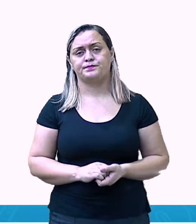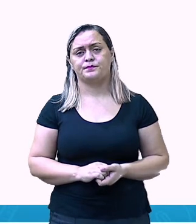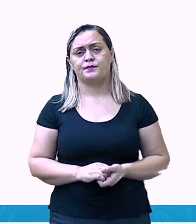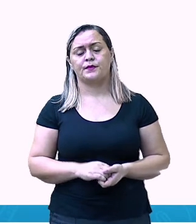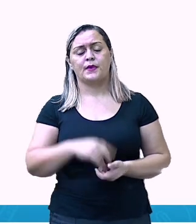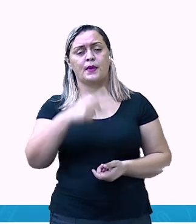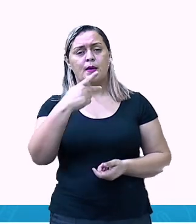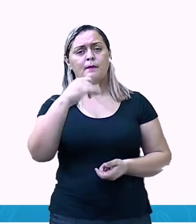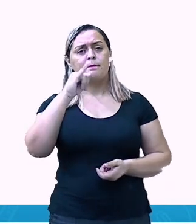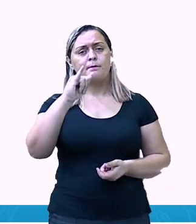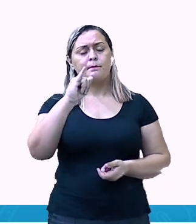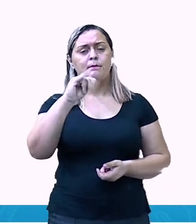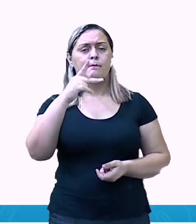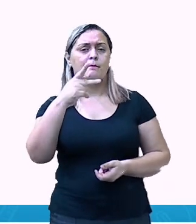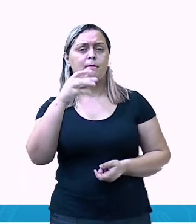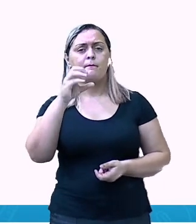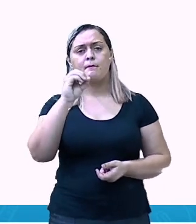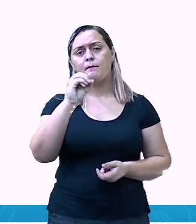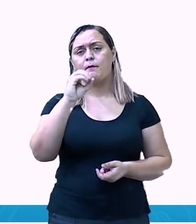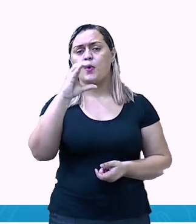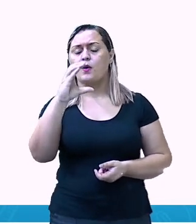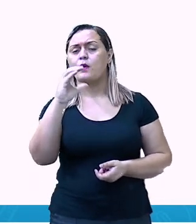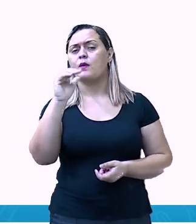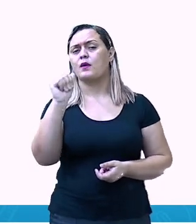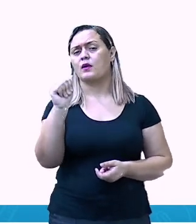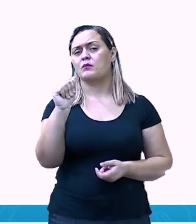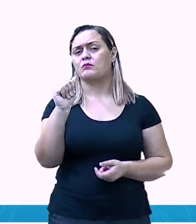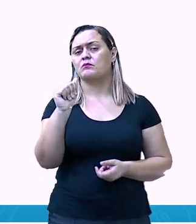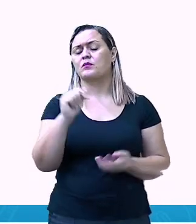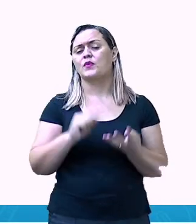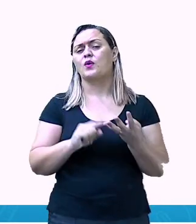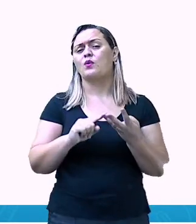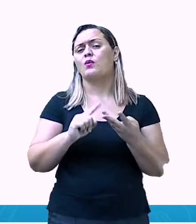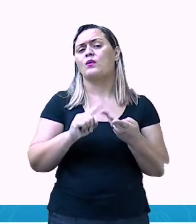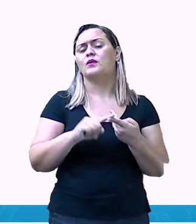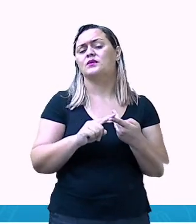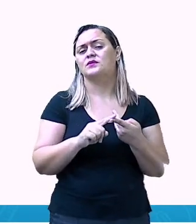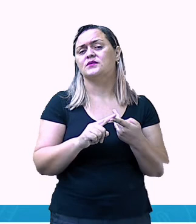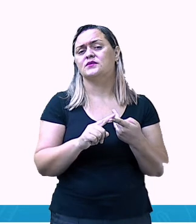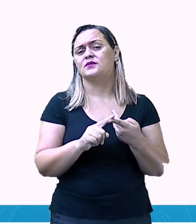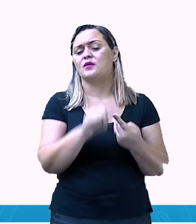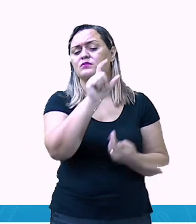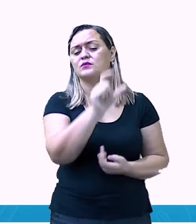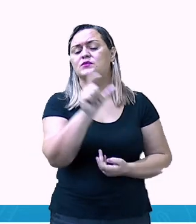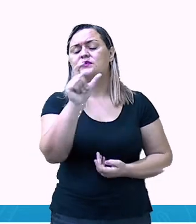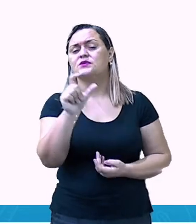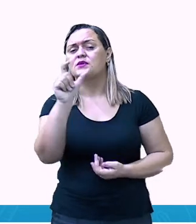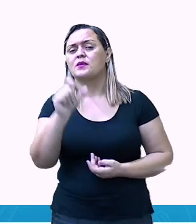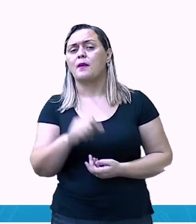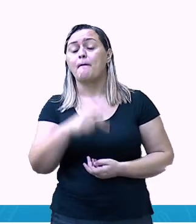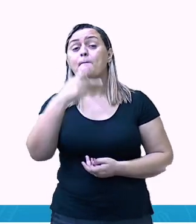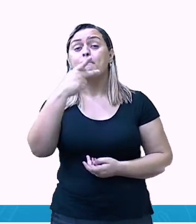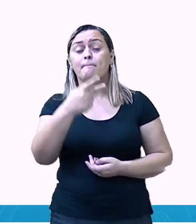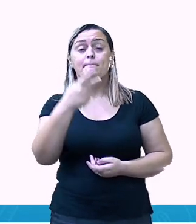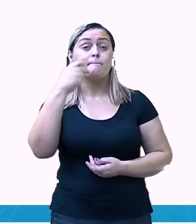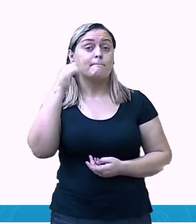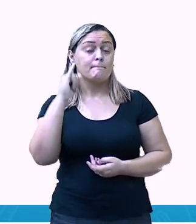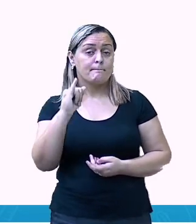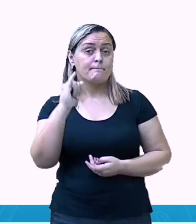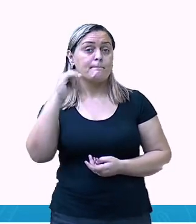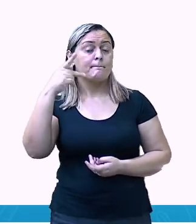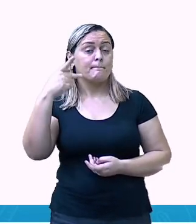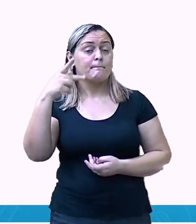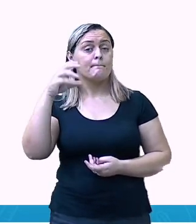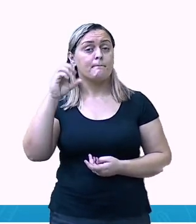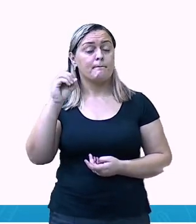Ó, pi, 1, po, 2, ca, 3. Então, eu tenho o quê?